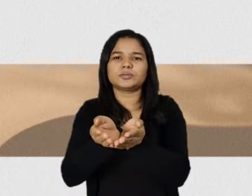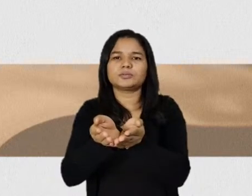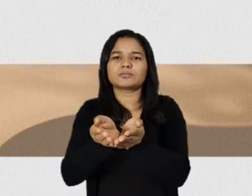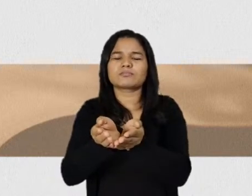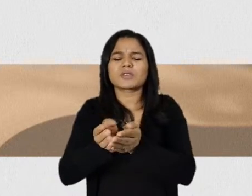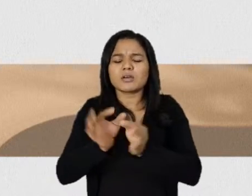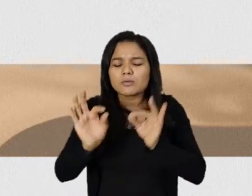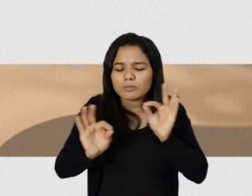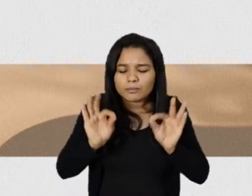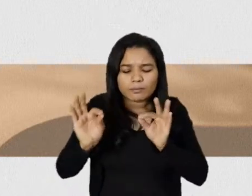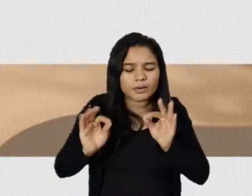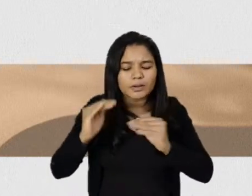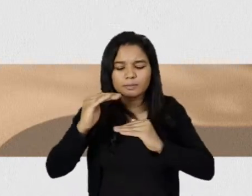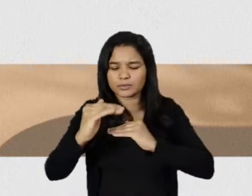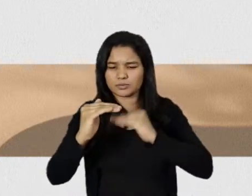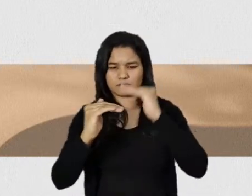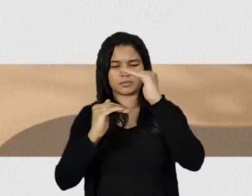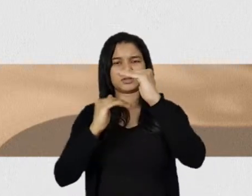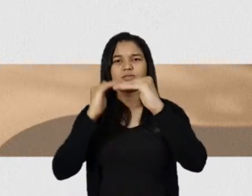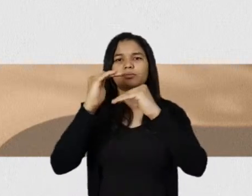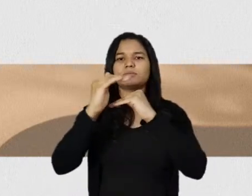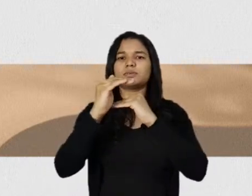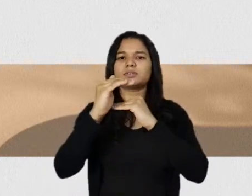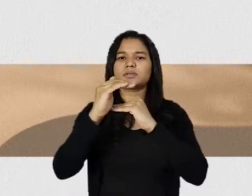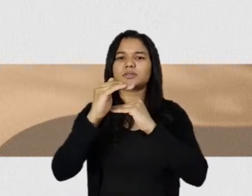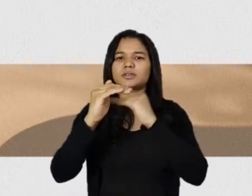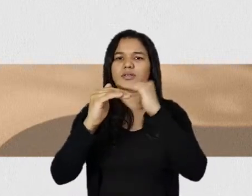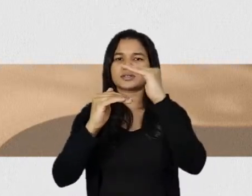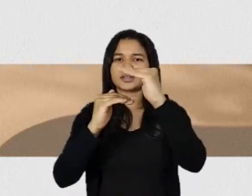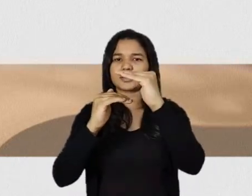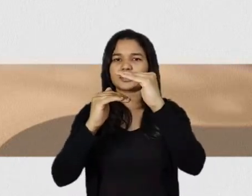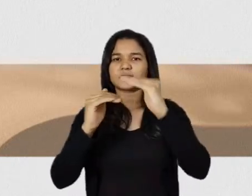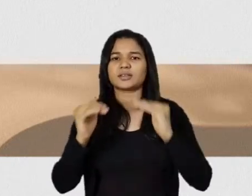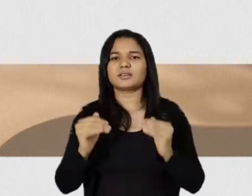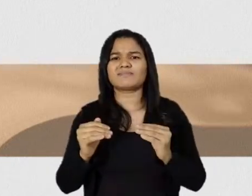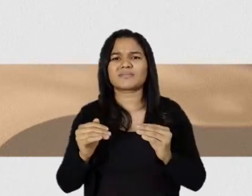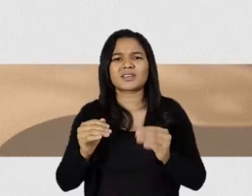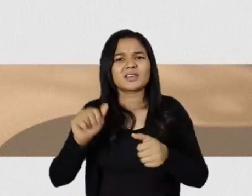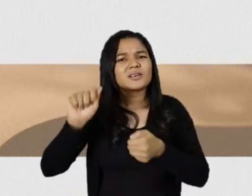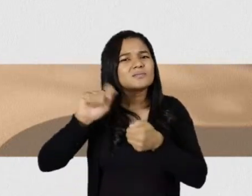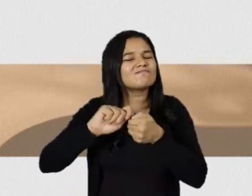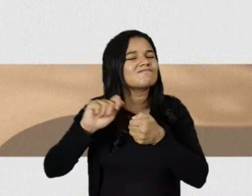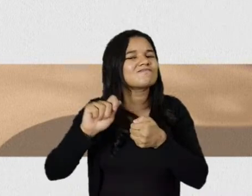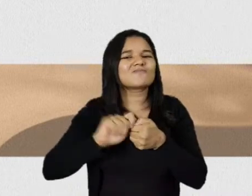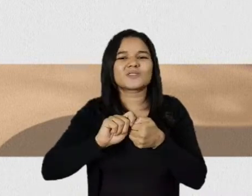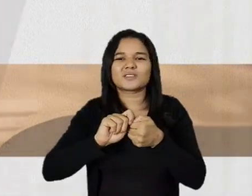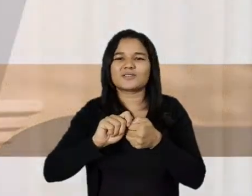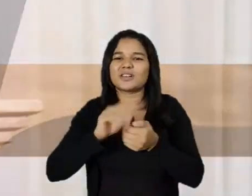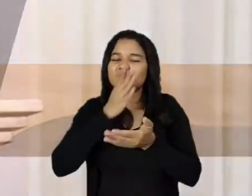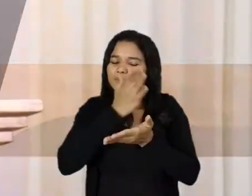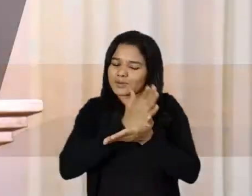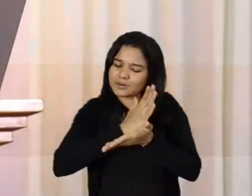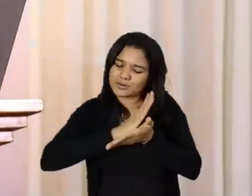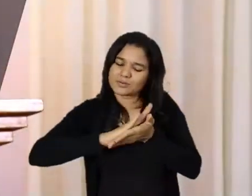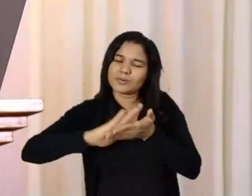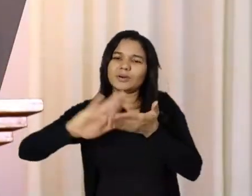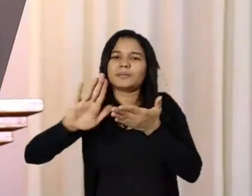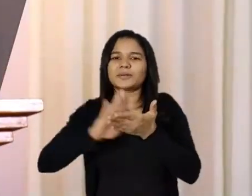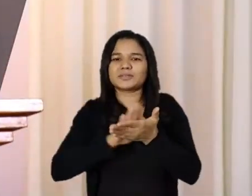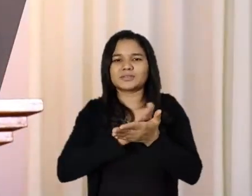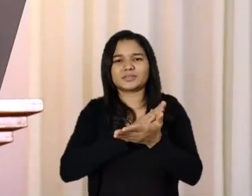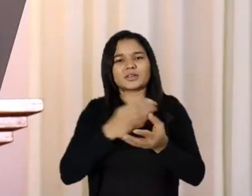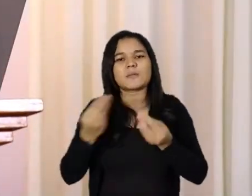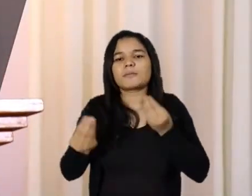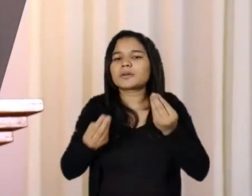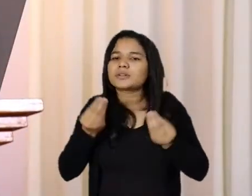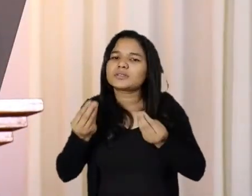e a betumarás por dentro e por fora. E desta maneira a farás, de 300 côvados o comprimento da arca e de 50 côvados sua